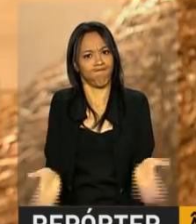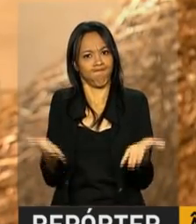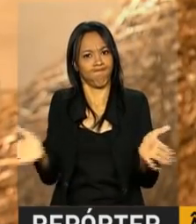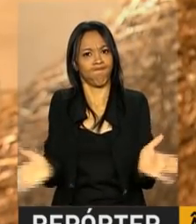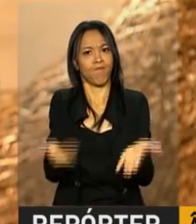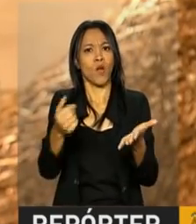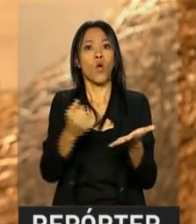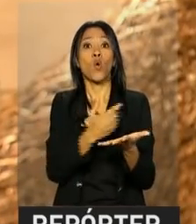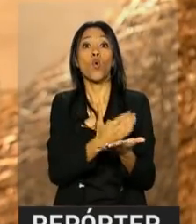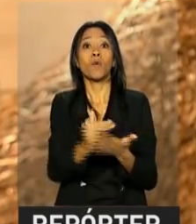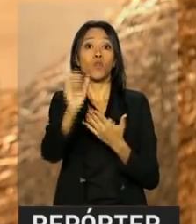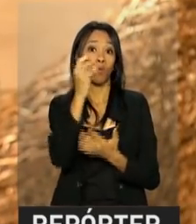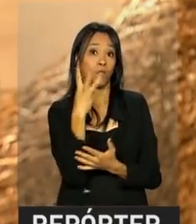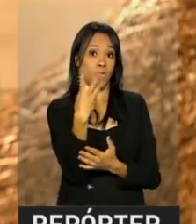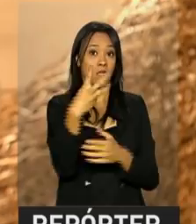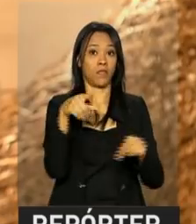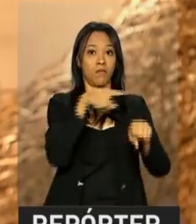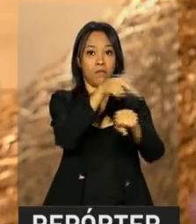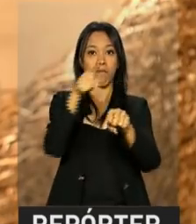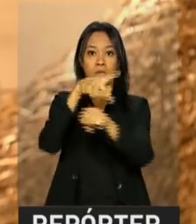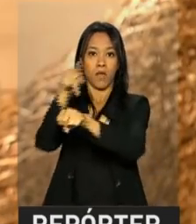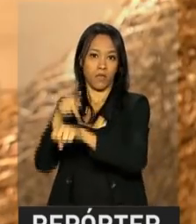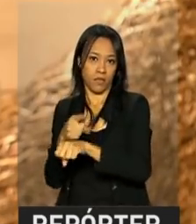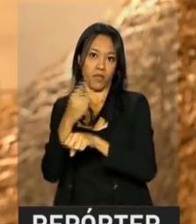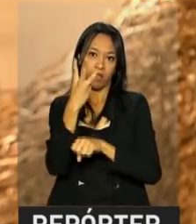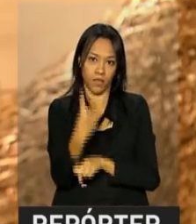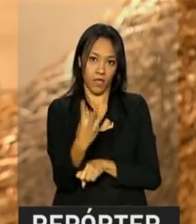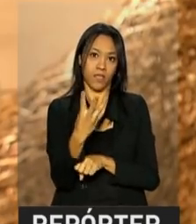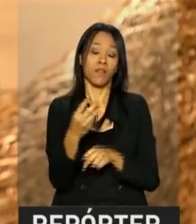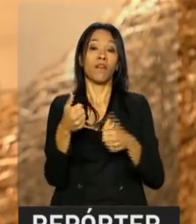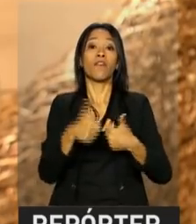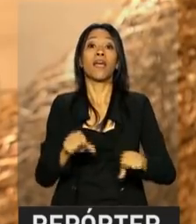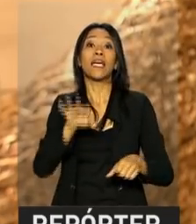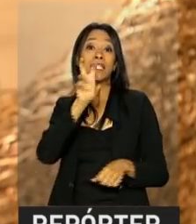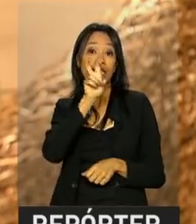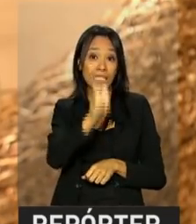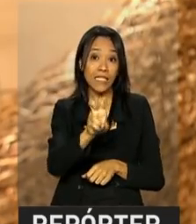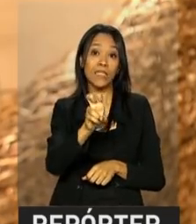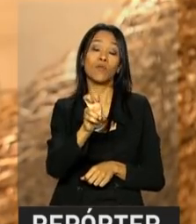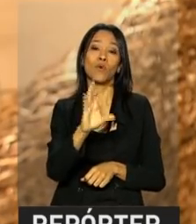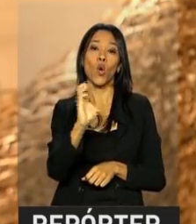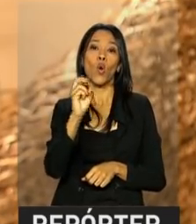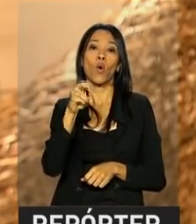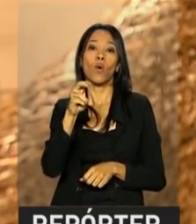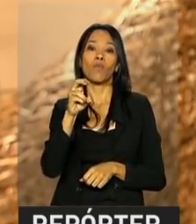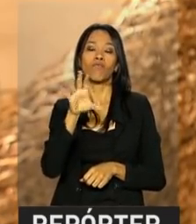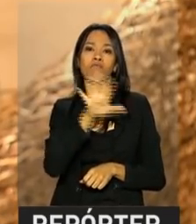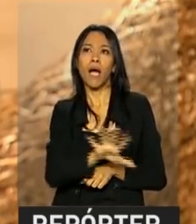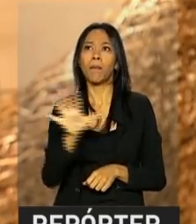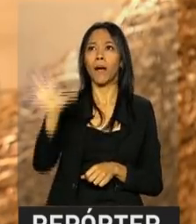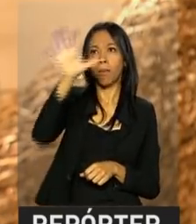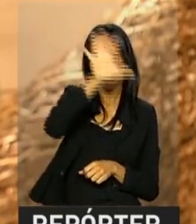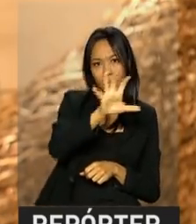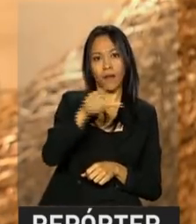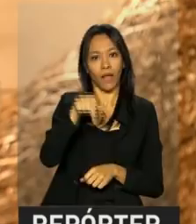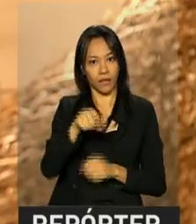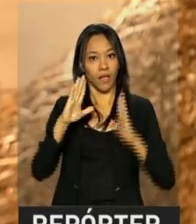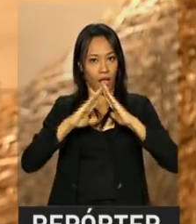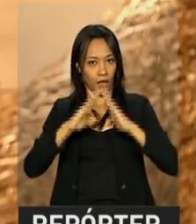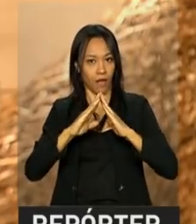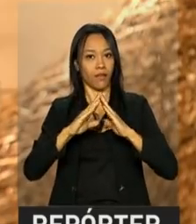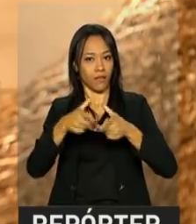três países, vai ficar em cinco continentes, no mínimo, a Japan House,